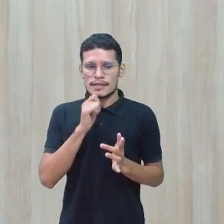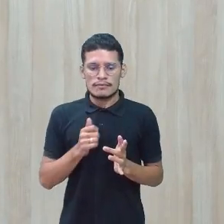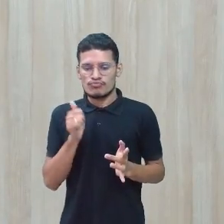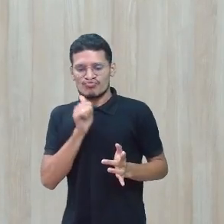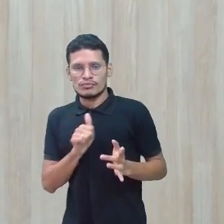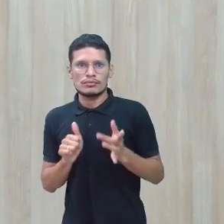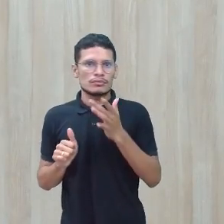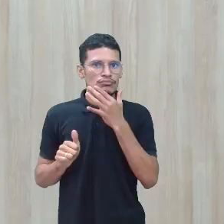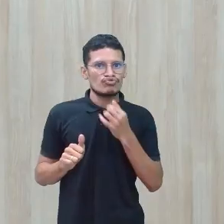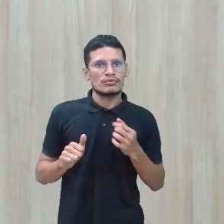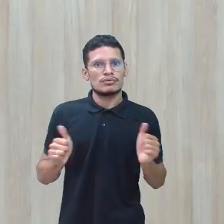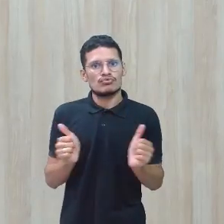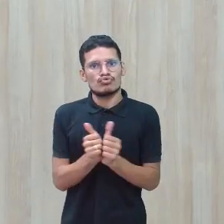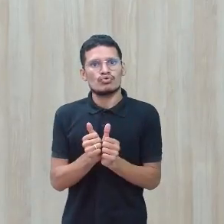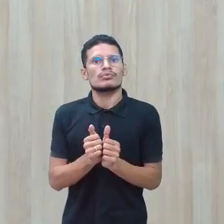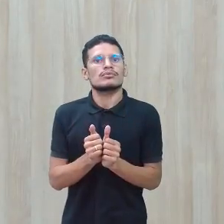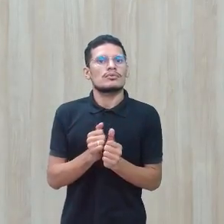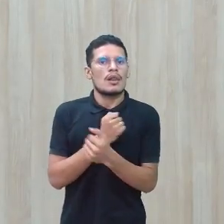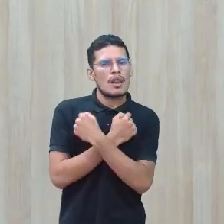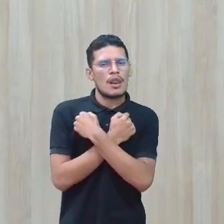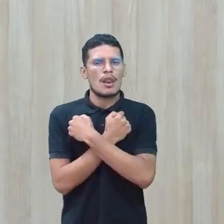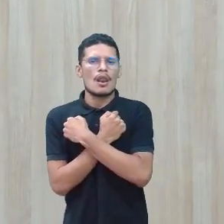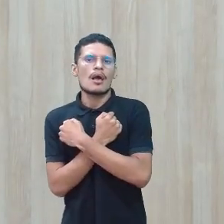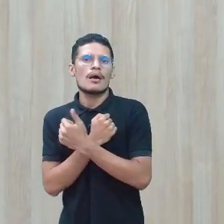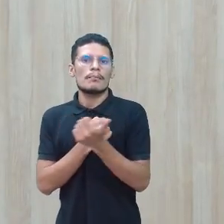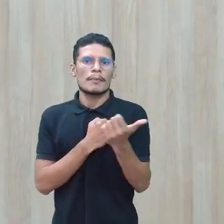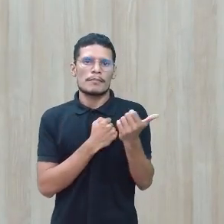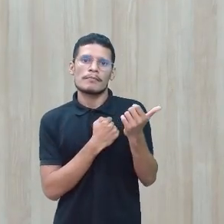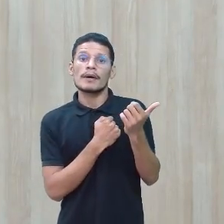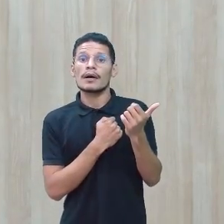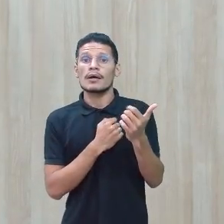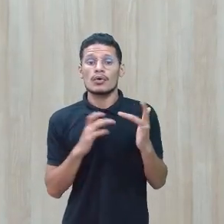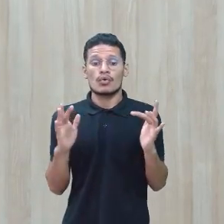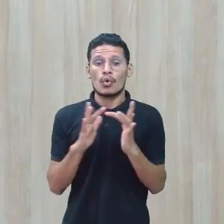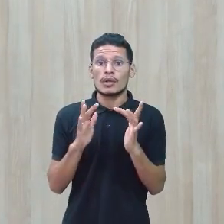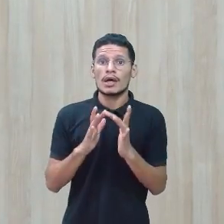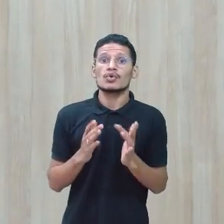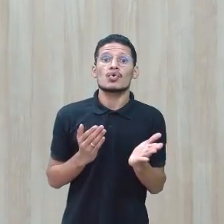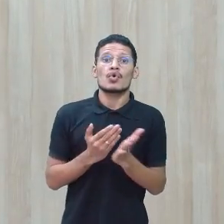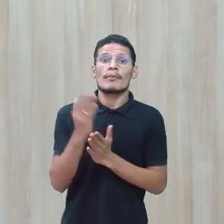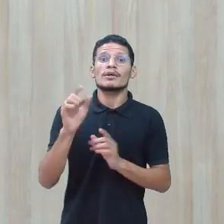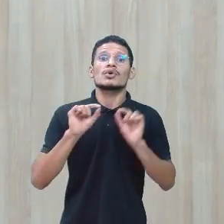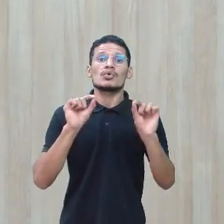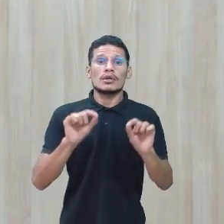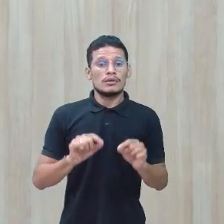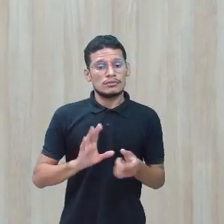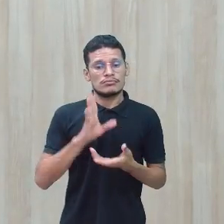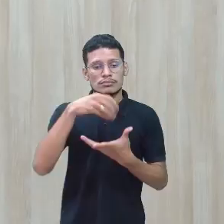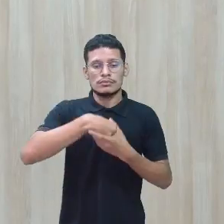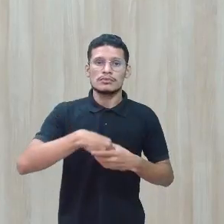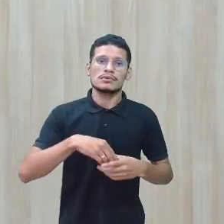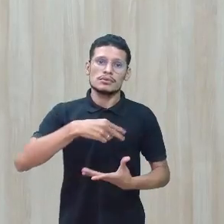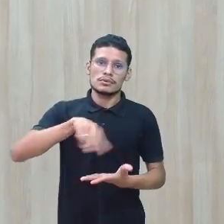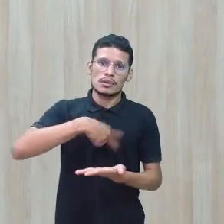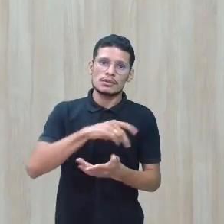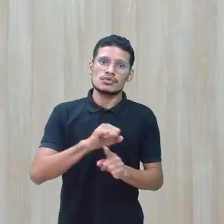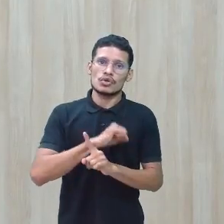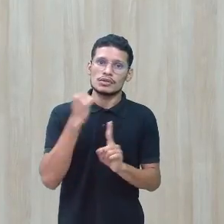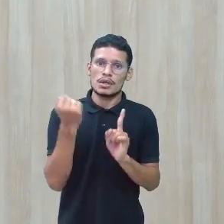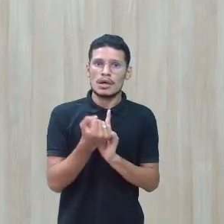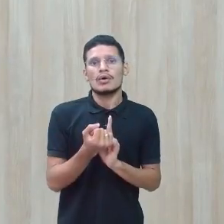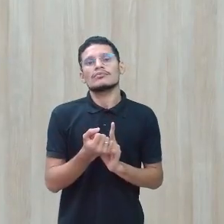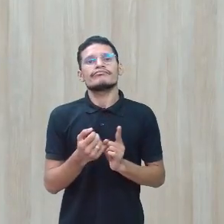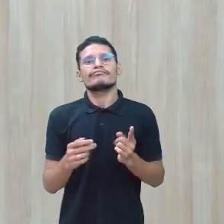ou com a dama, né? E aí esse contato físico, ele passa a ser nas danças sociais, com